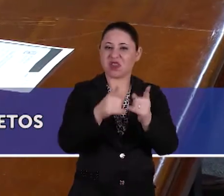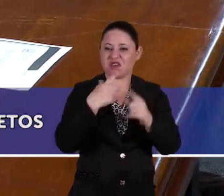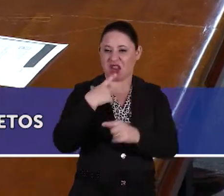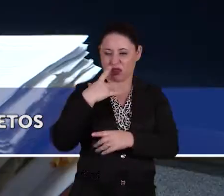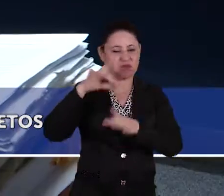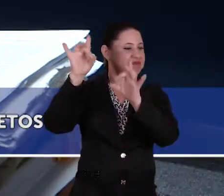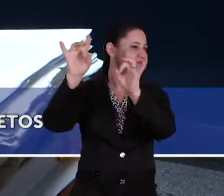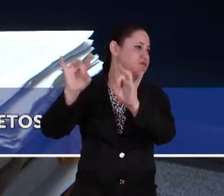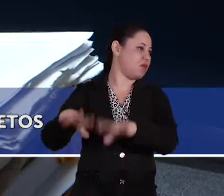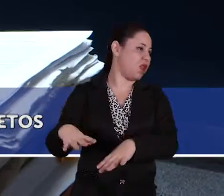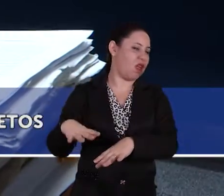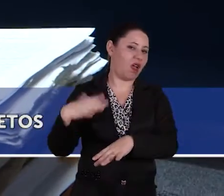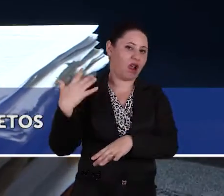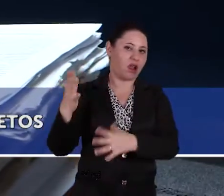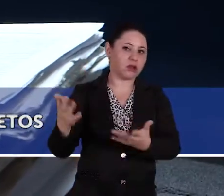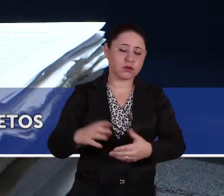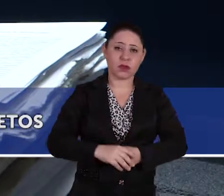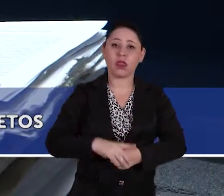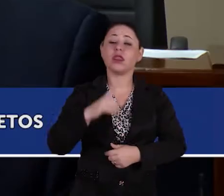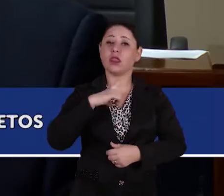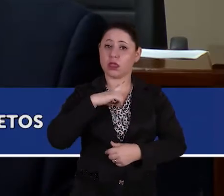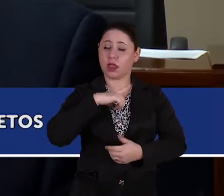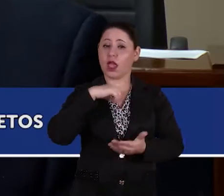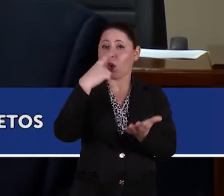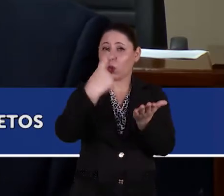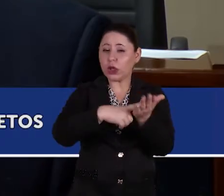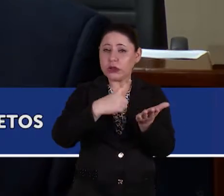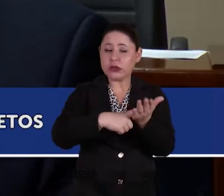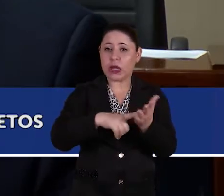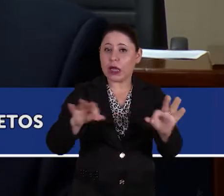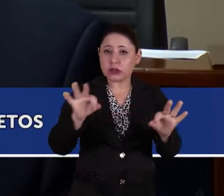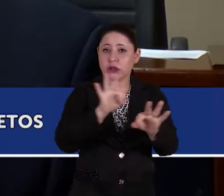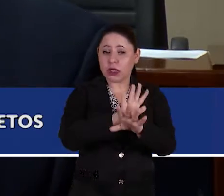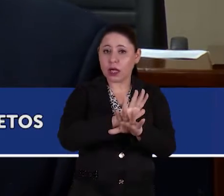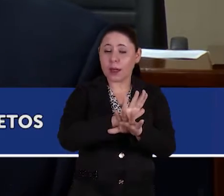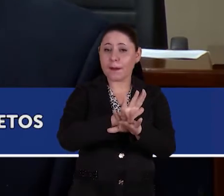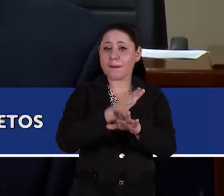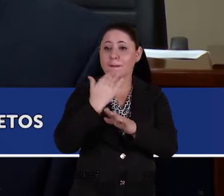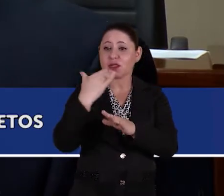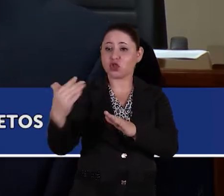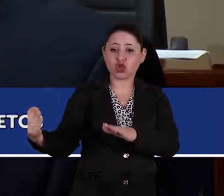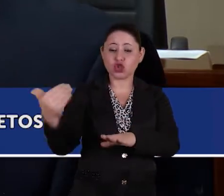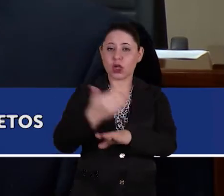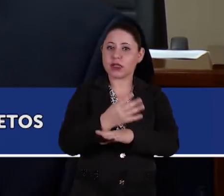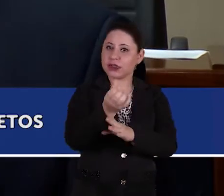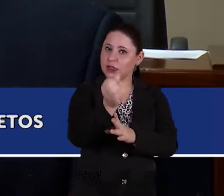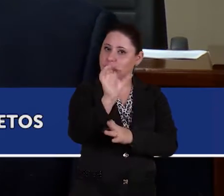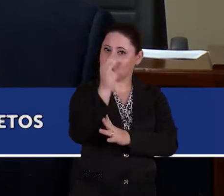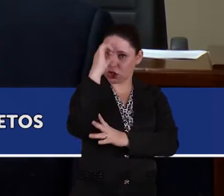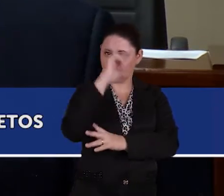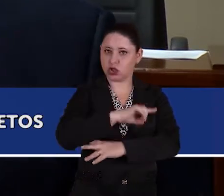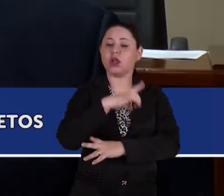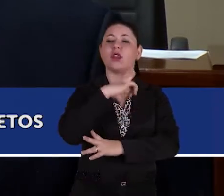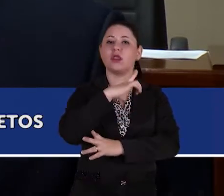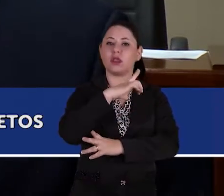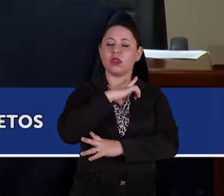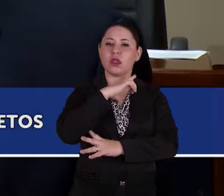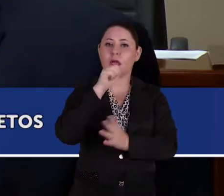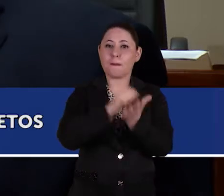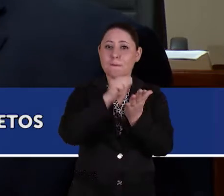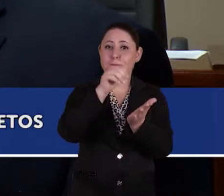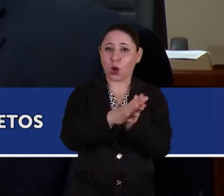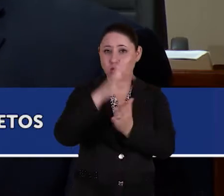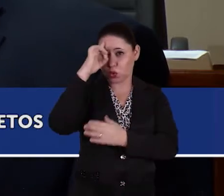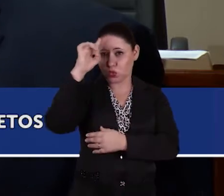não compensa. Com isso agora tem um prazo, ele é notificado, concluído, notificado em 60 dias. Se ele não for, isso passa a gerar